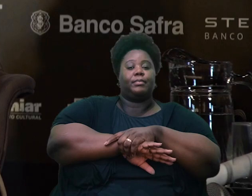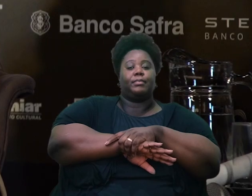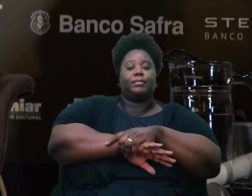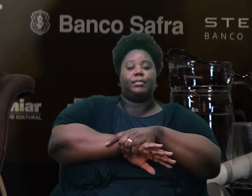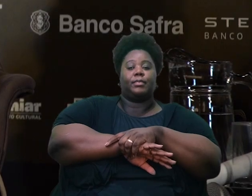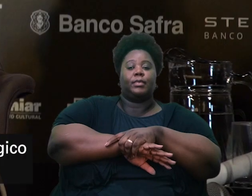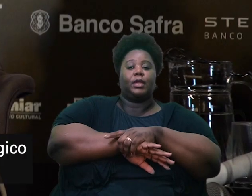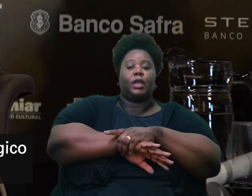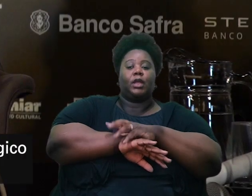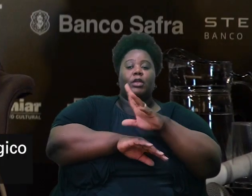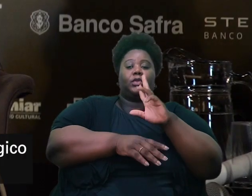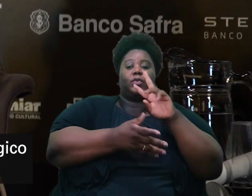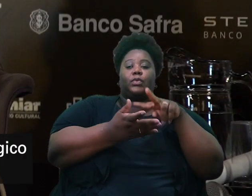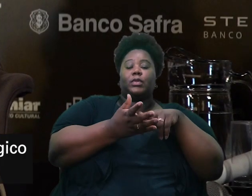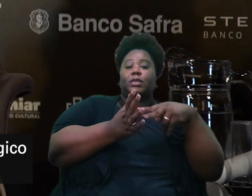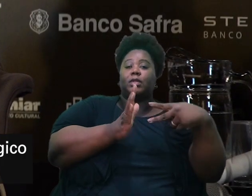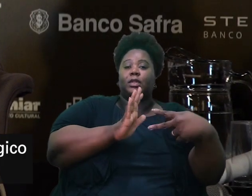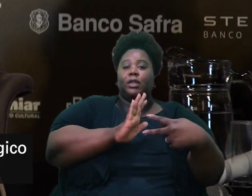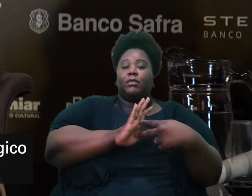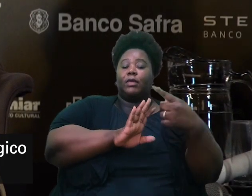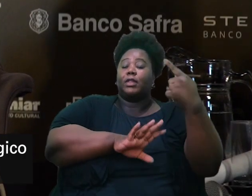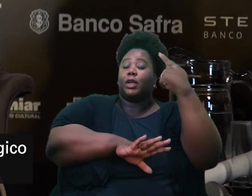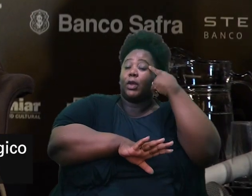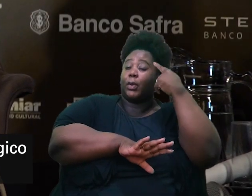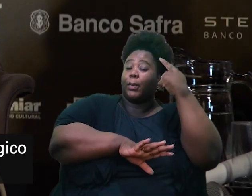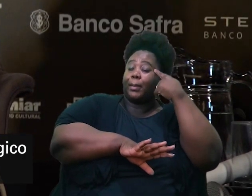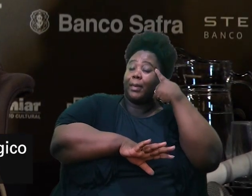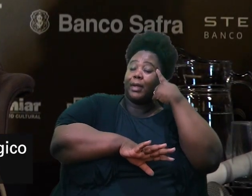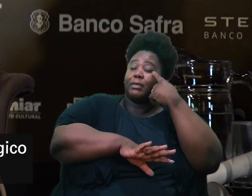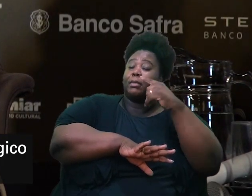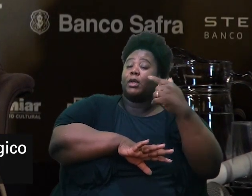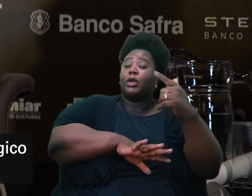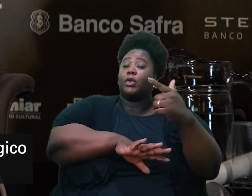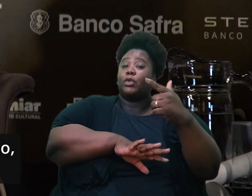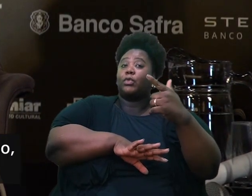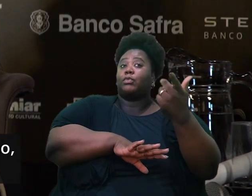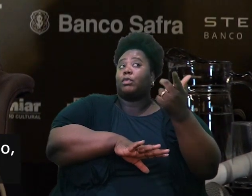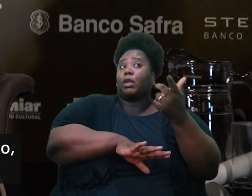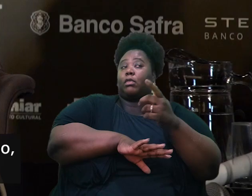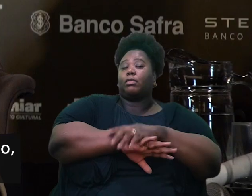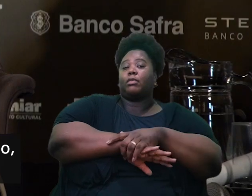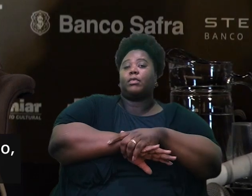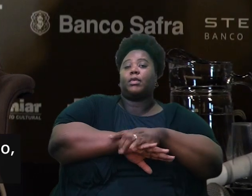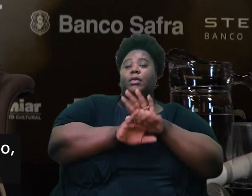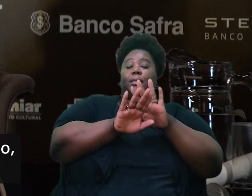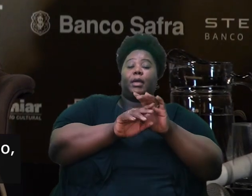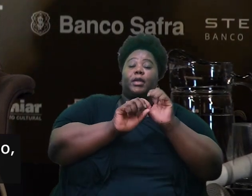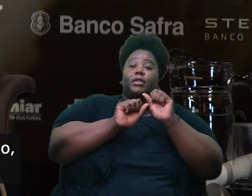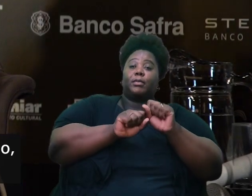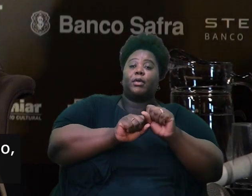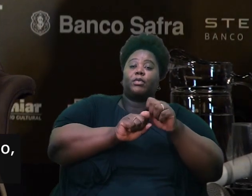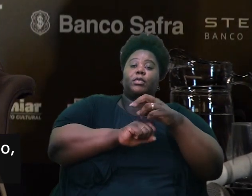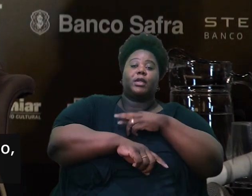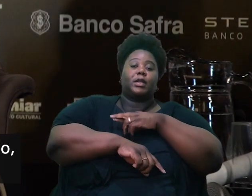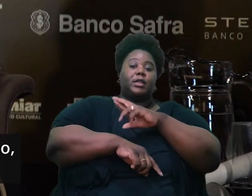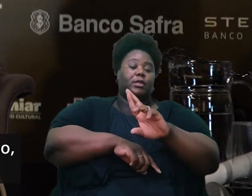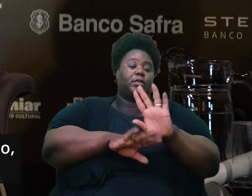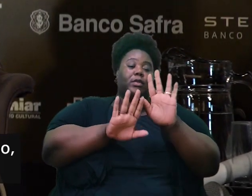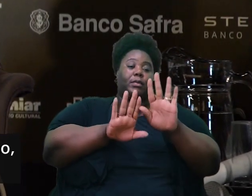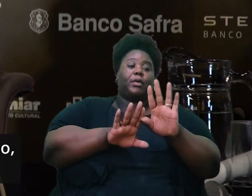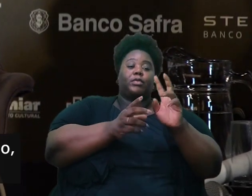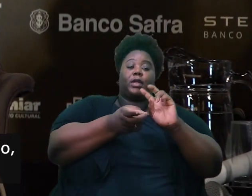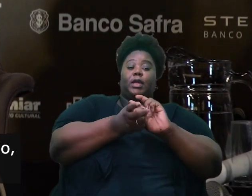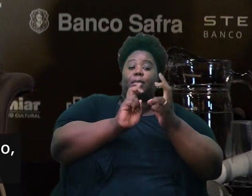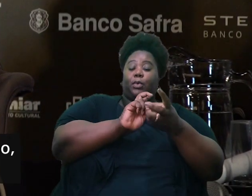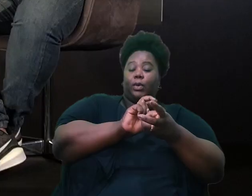não quer dizer que a clave do pensamento epistemológico não esteja na religião. Sim, mas ela pode estar na religião, ela pode estar na